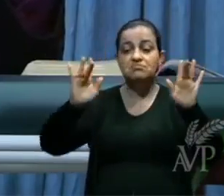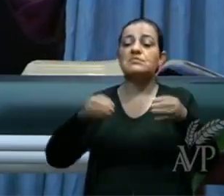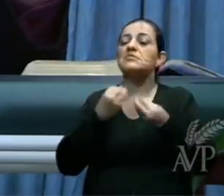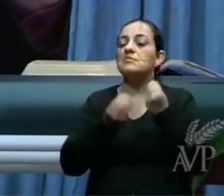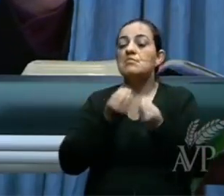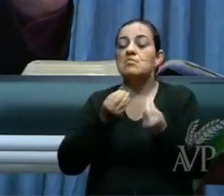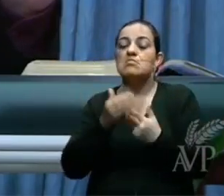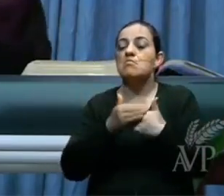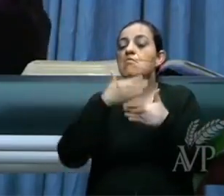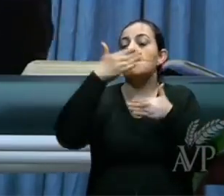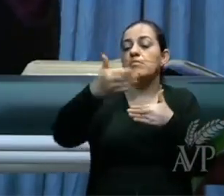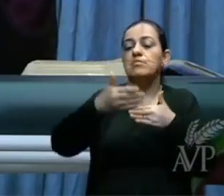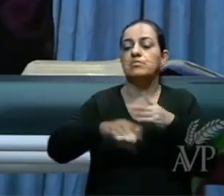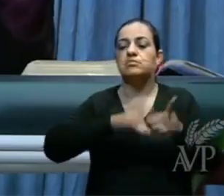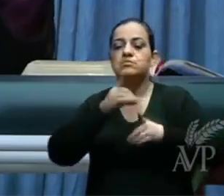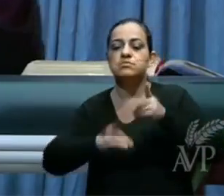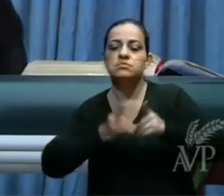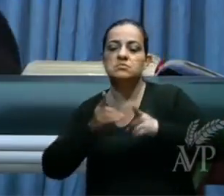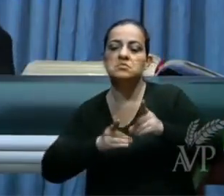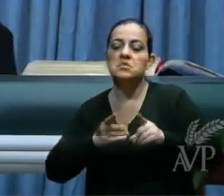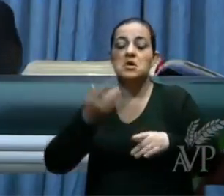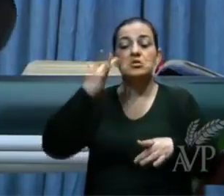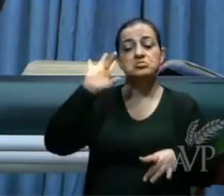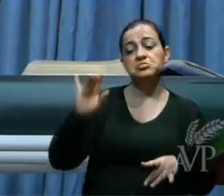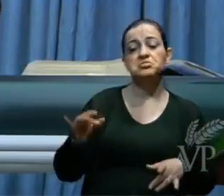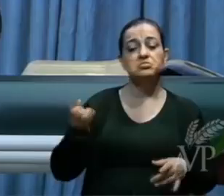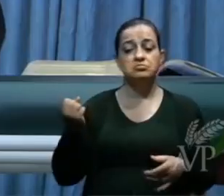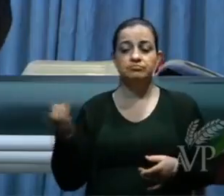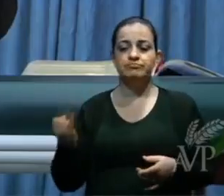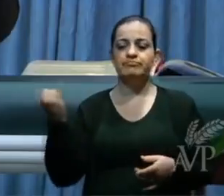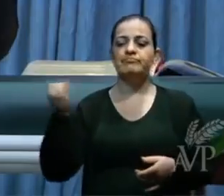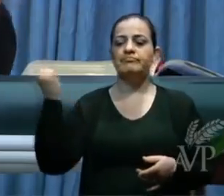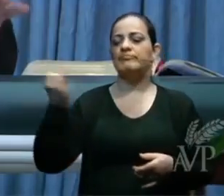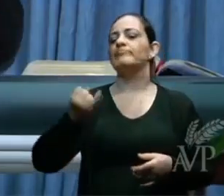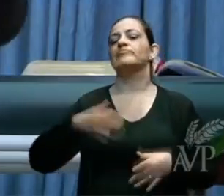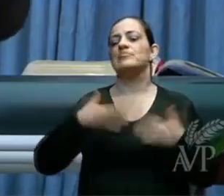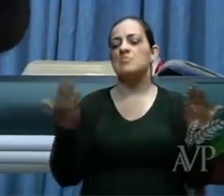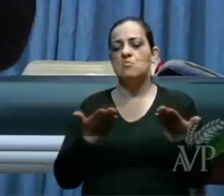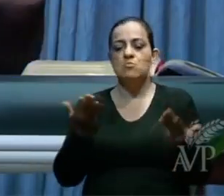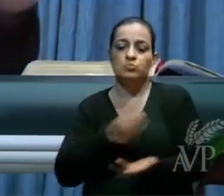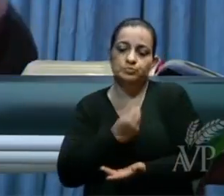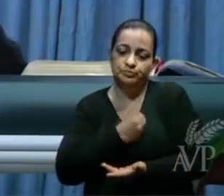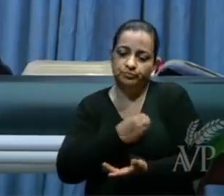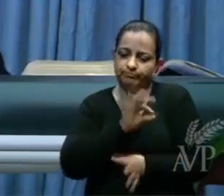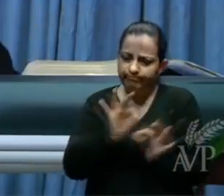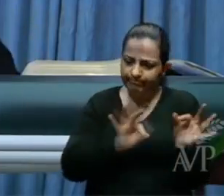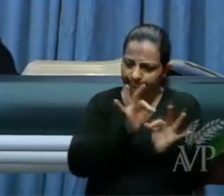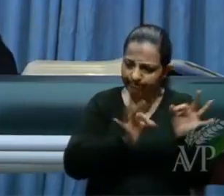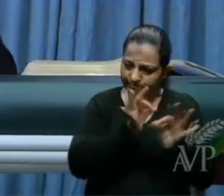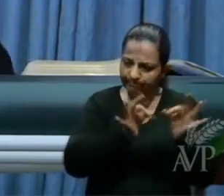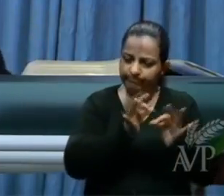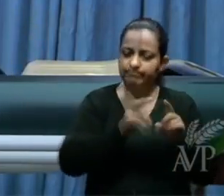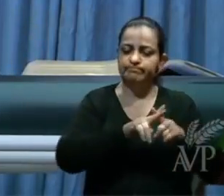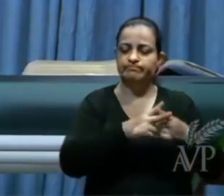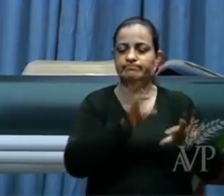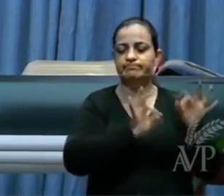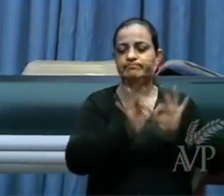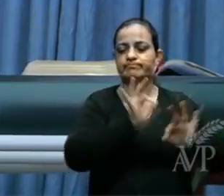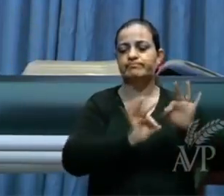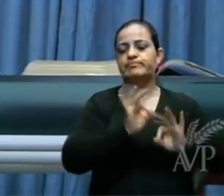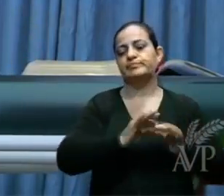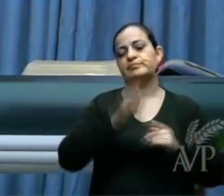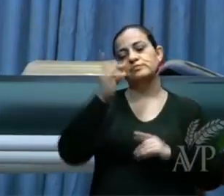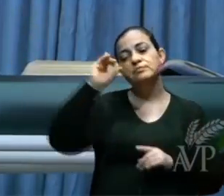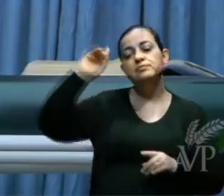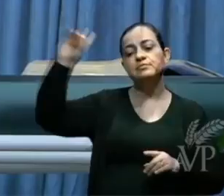como será a dinâmica o que importa é à toa mecânica tua vida está em ordem perante